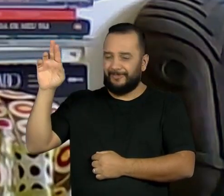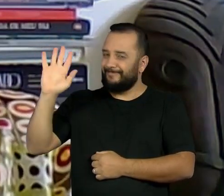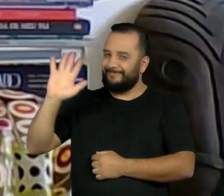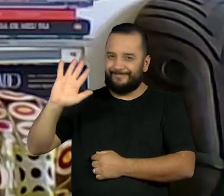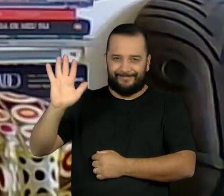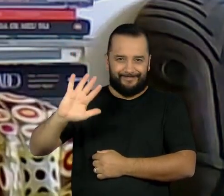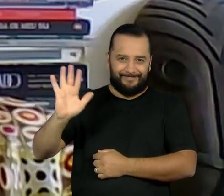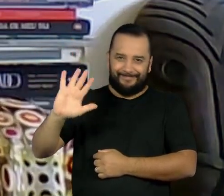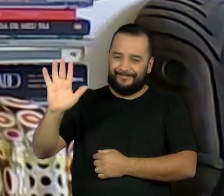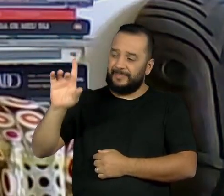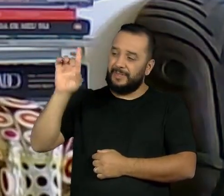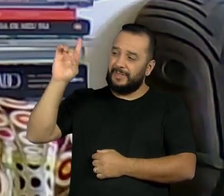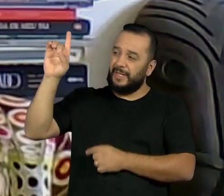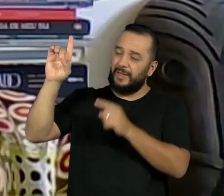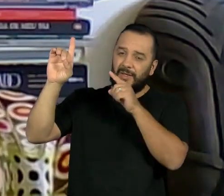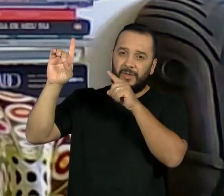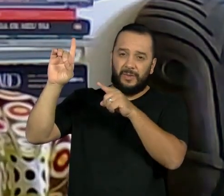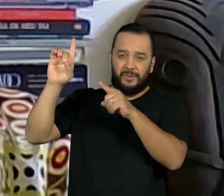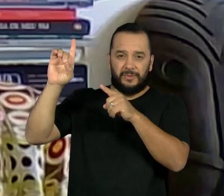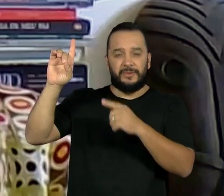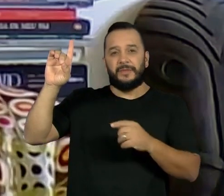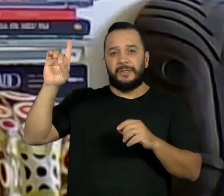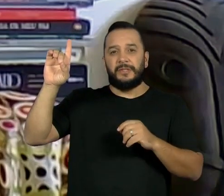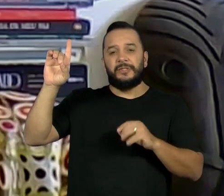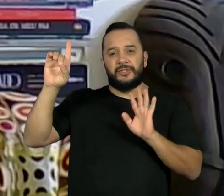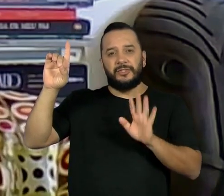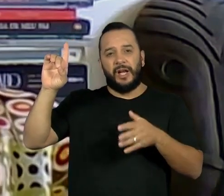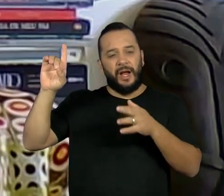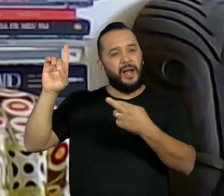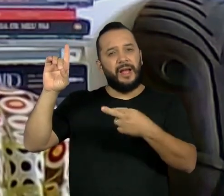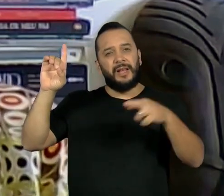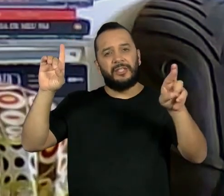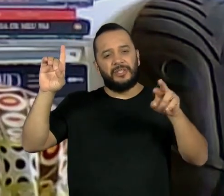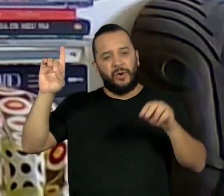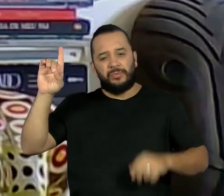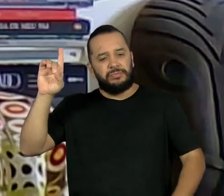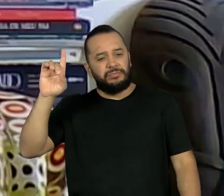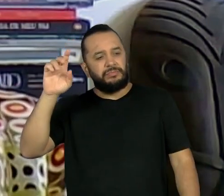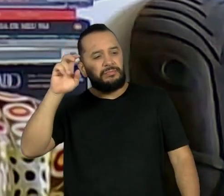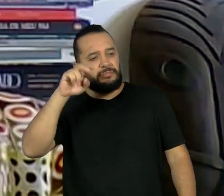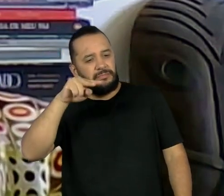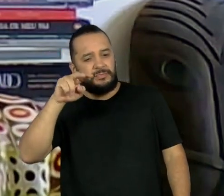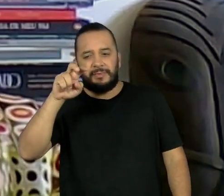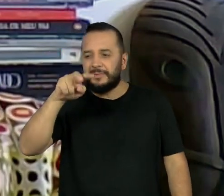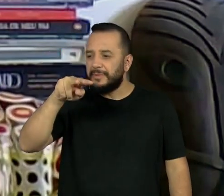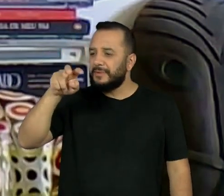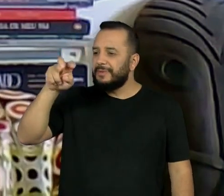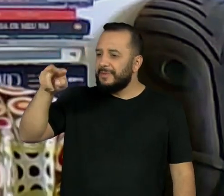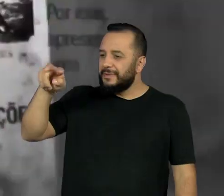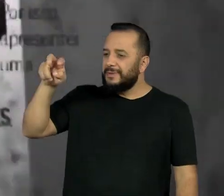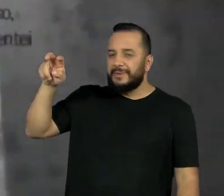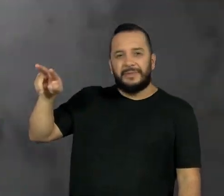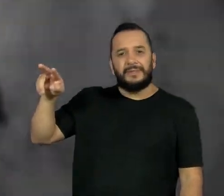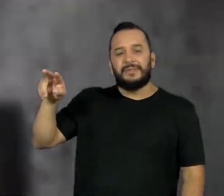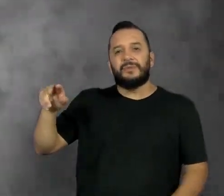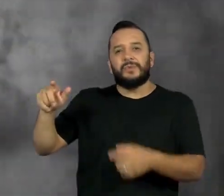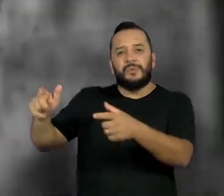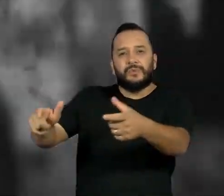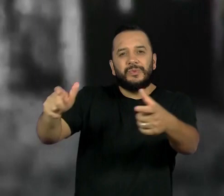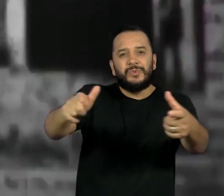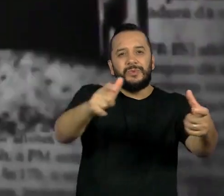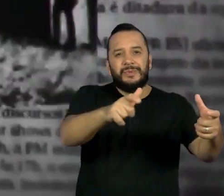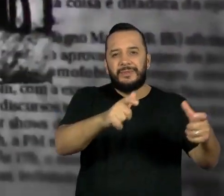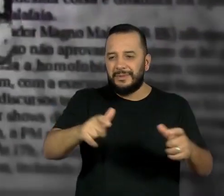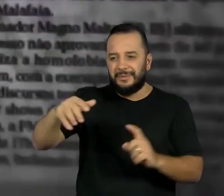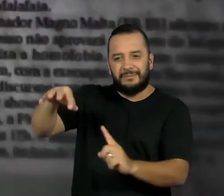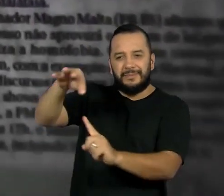Deus ele está presente, né, em tudo aquilo que nós vamos chamar de sagrado.